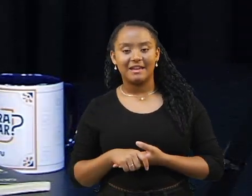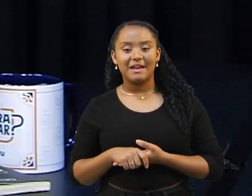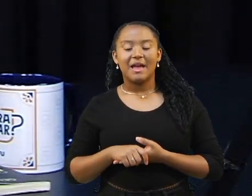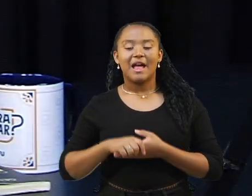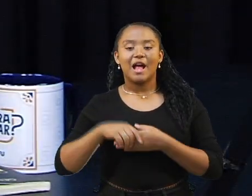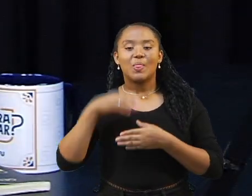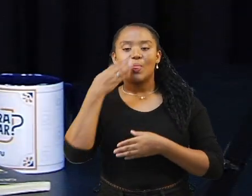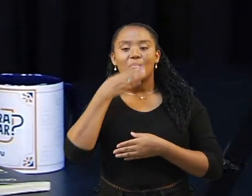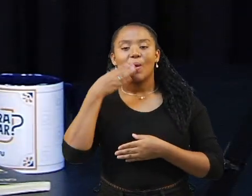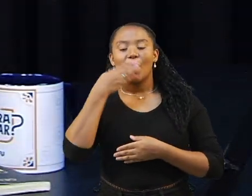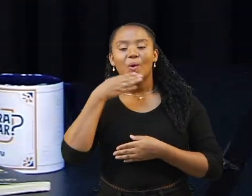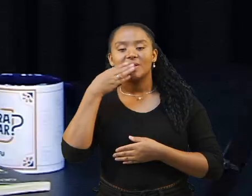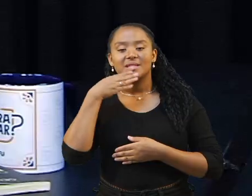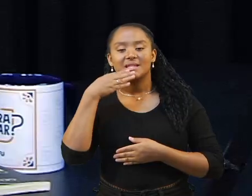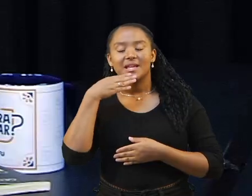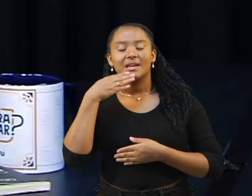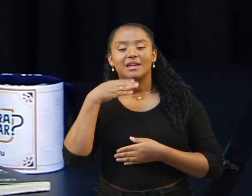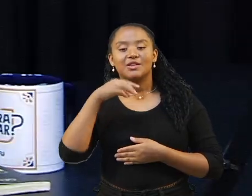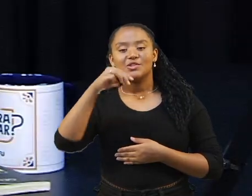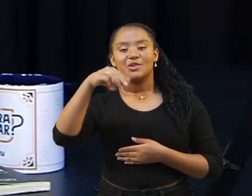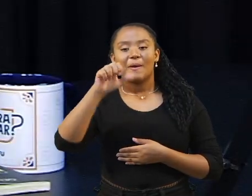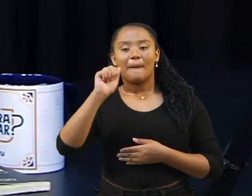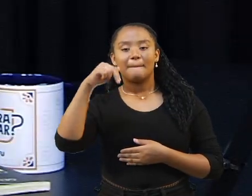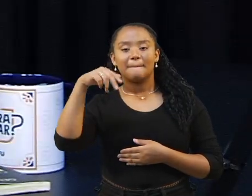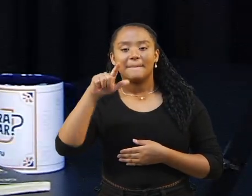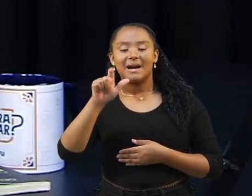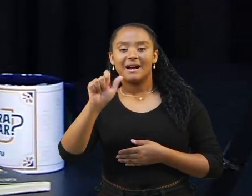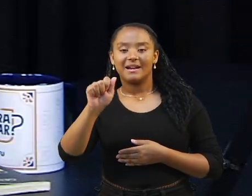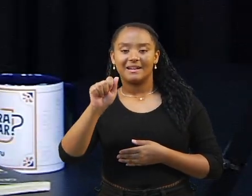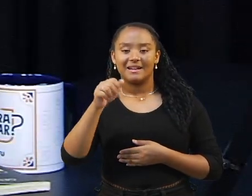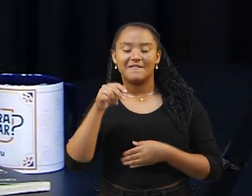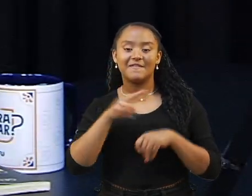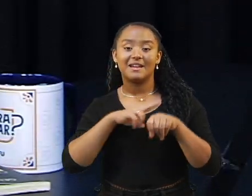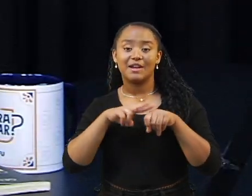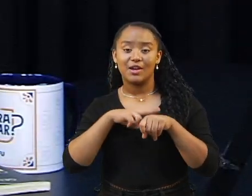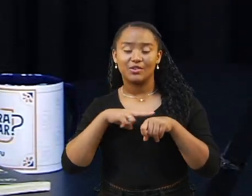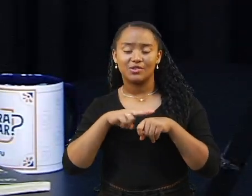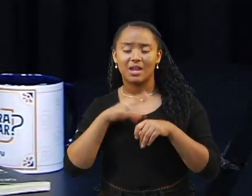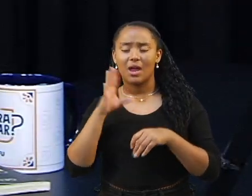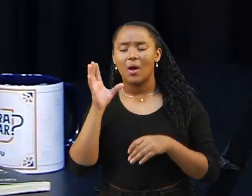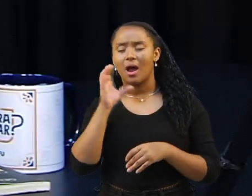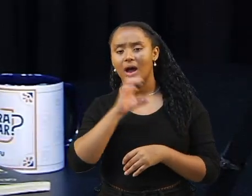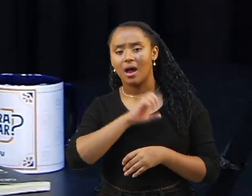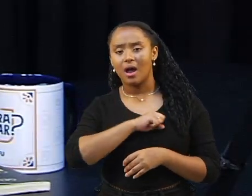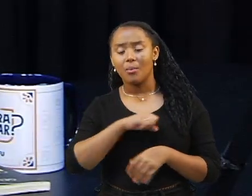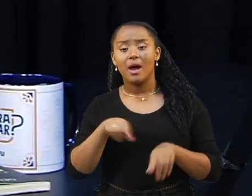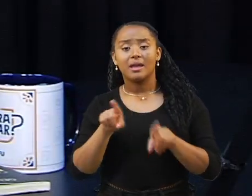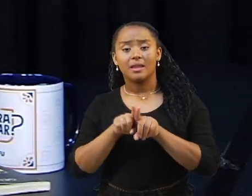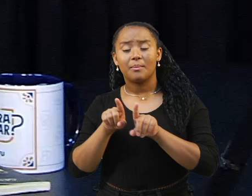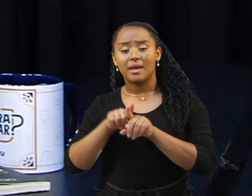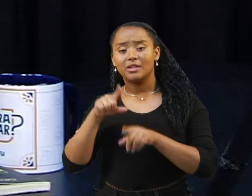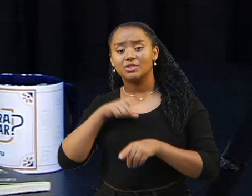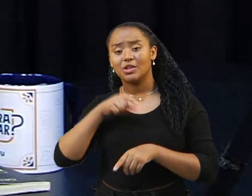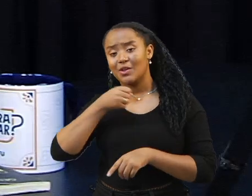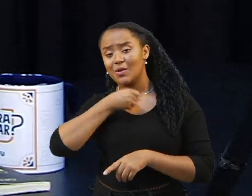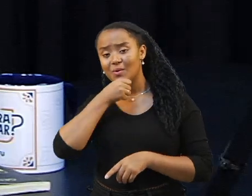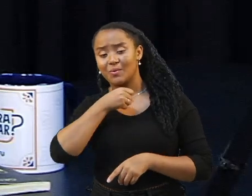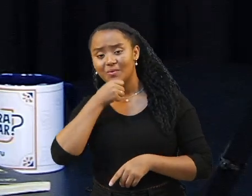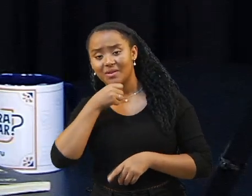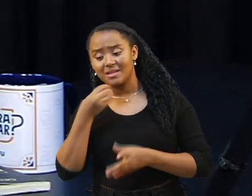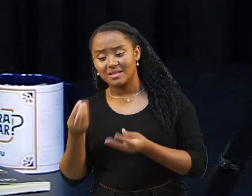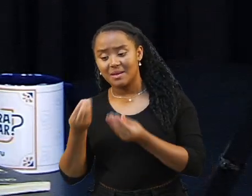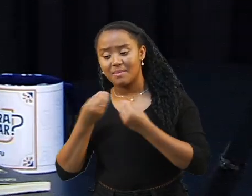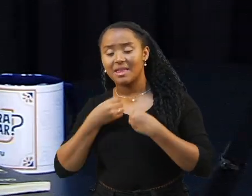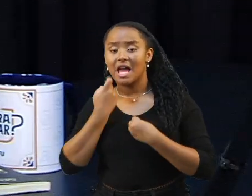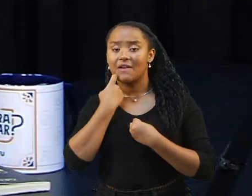gente. Levava nas latinhas para mim, outras fazia sequilhos, e tinha um que levava peixe.